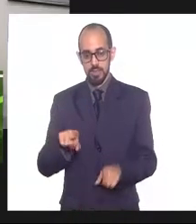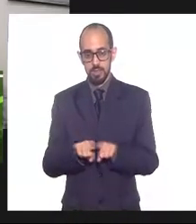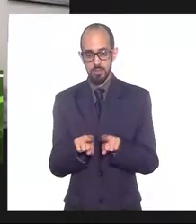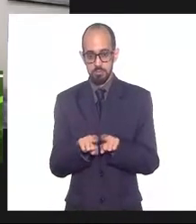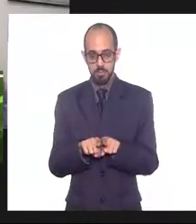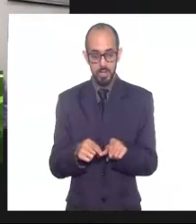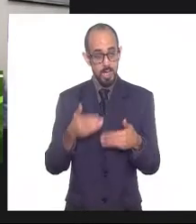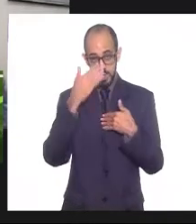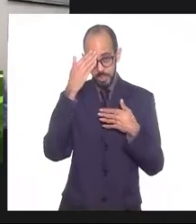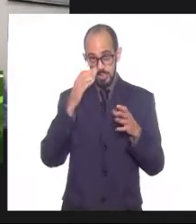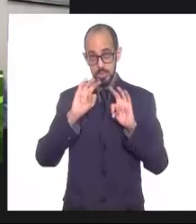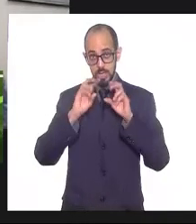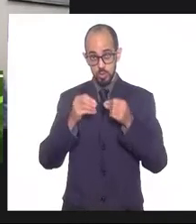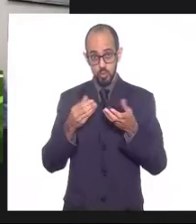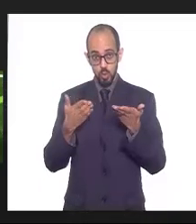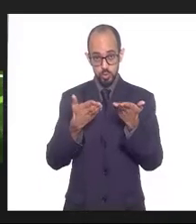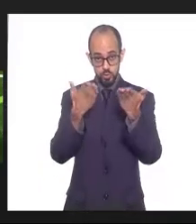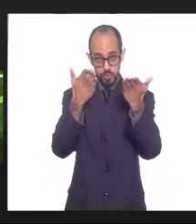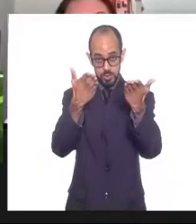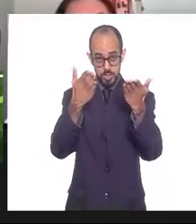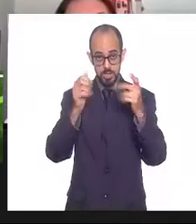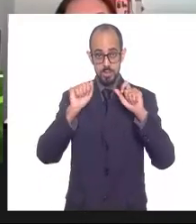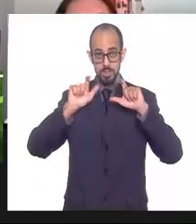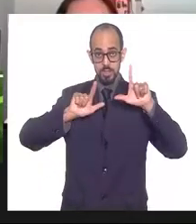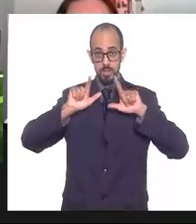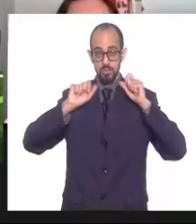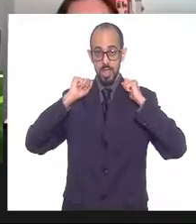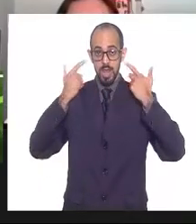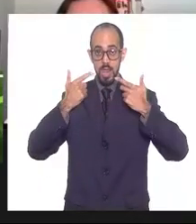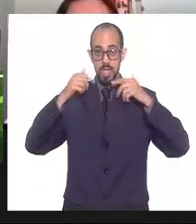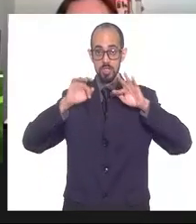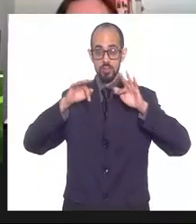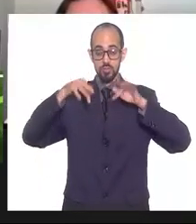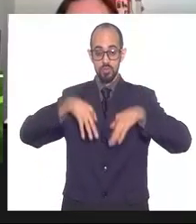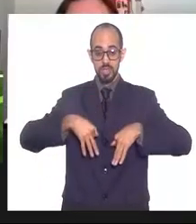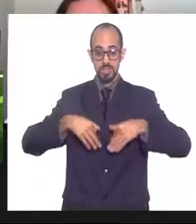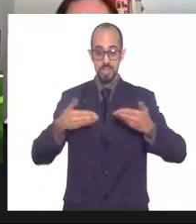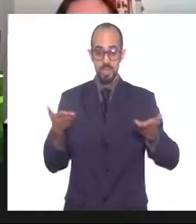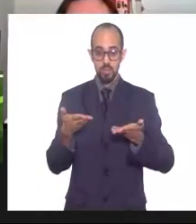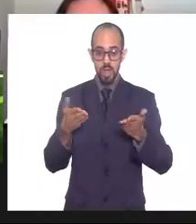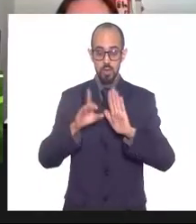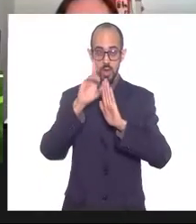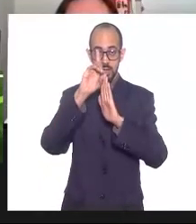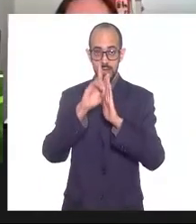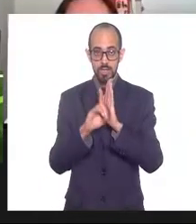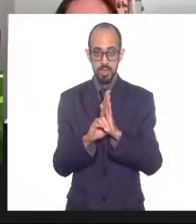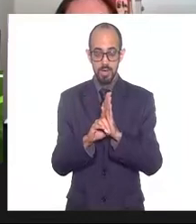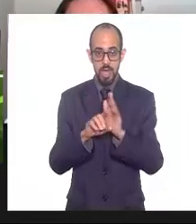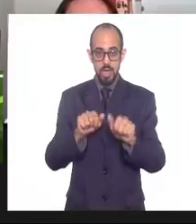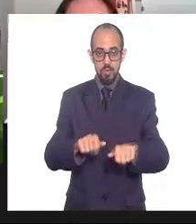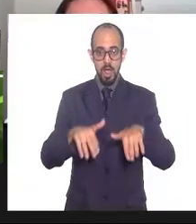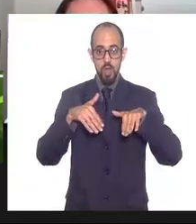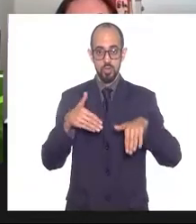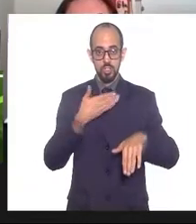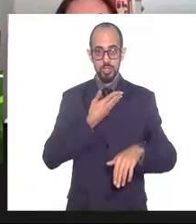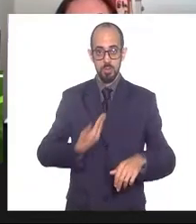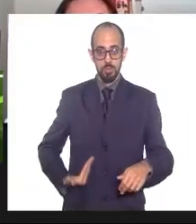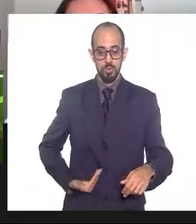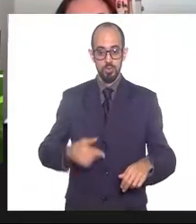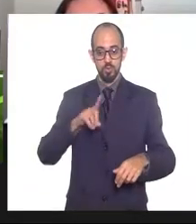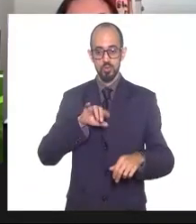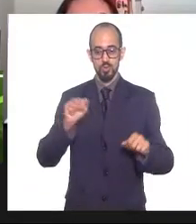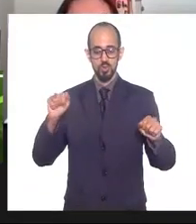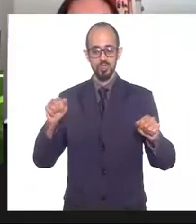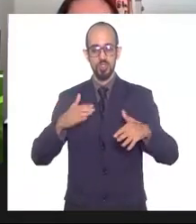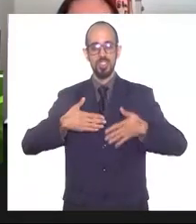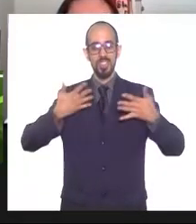nos acompanham pela TV Alerj, e declarar encerrada a presente audiência pública e um dia de alegria